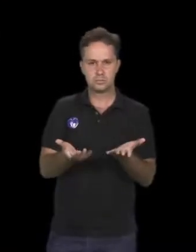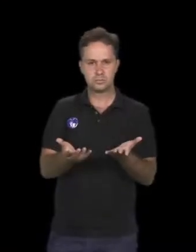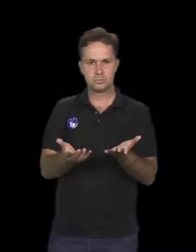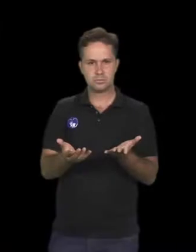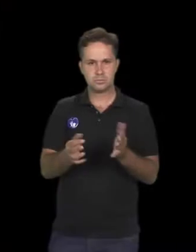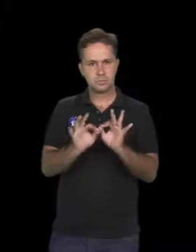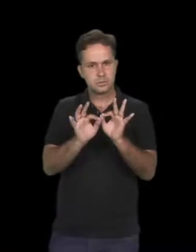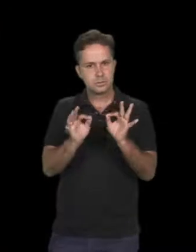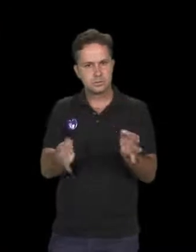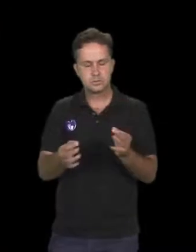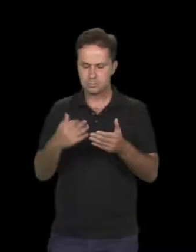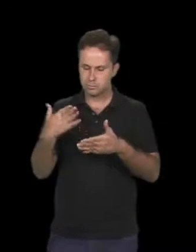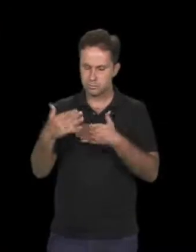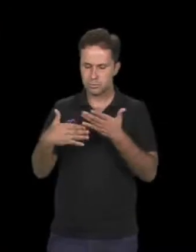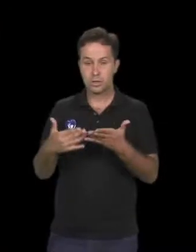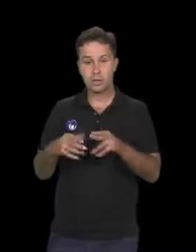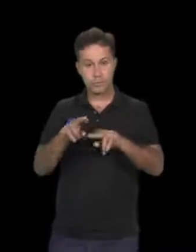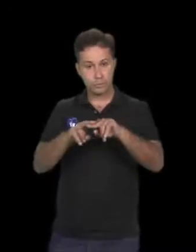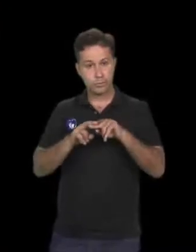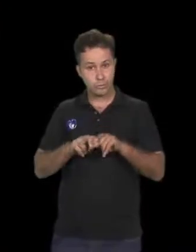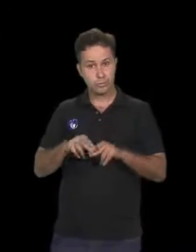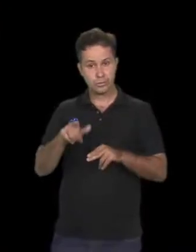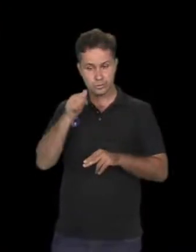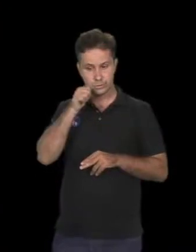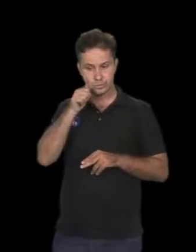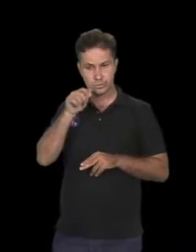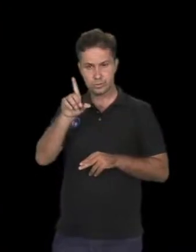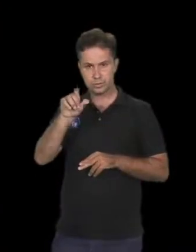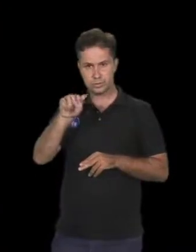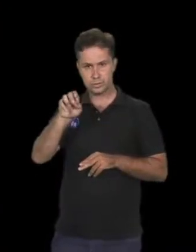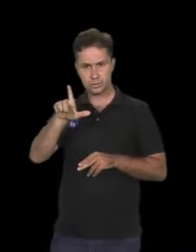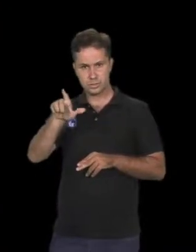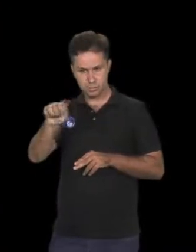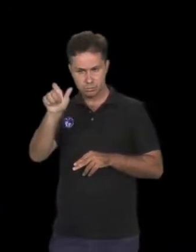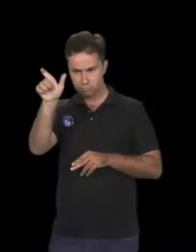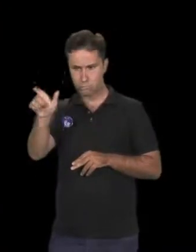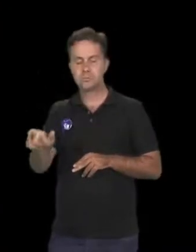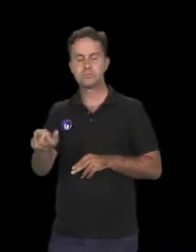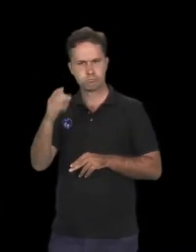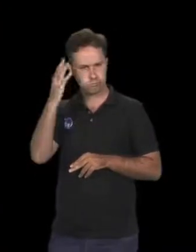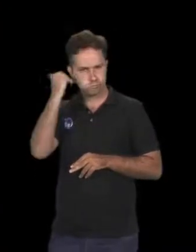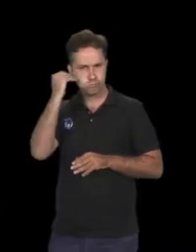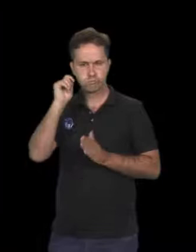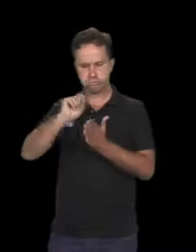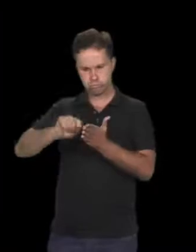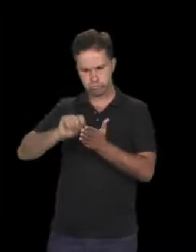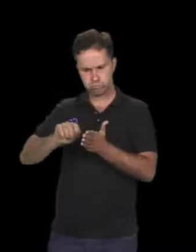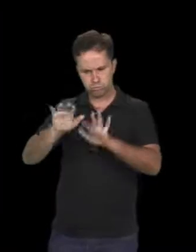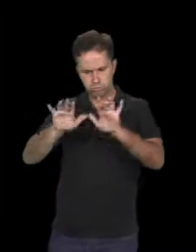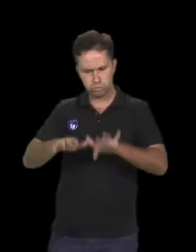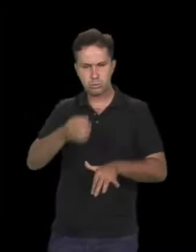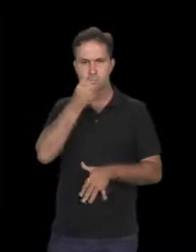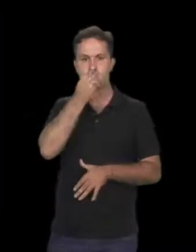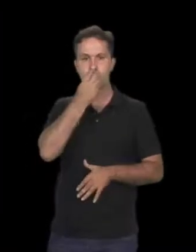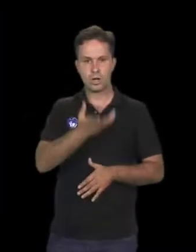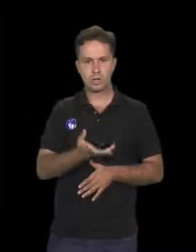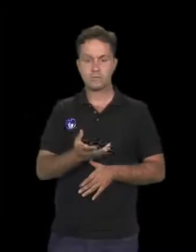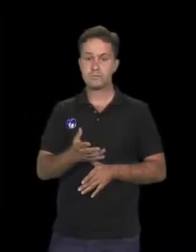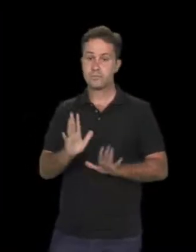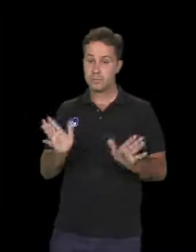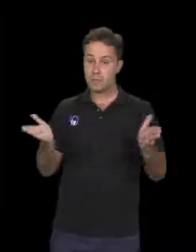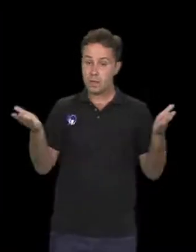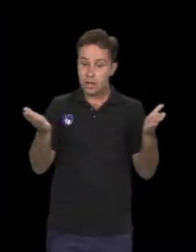bem. Agora, discutindo Imagem um pouco mais dois. Questões mais específicas de ciência, queria mostrar mais um